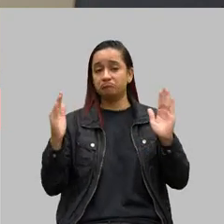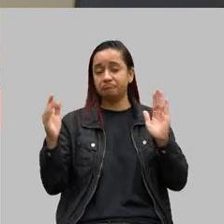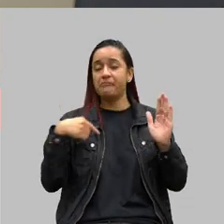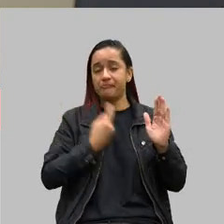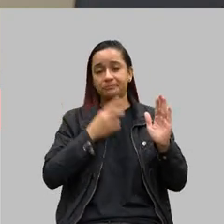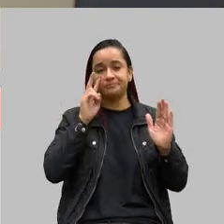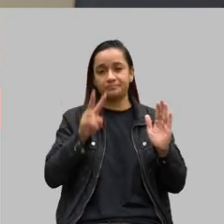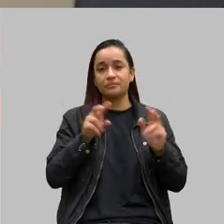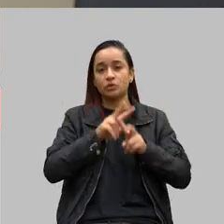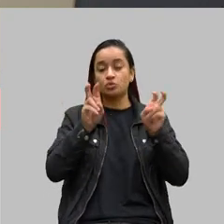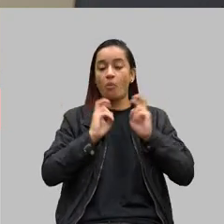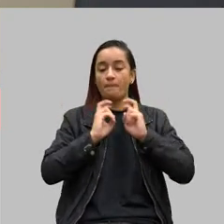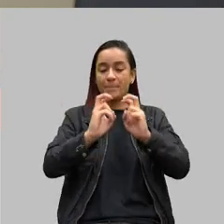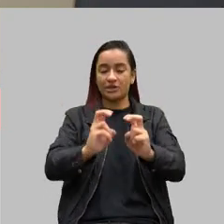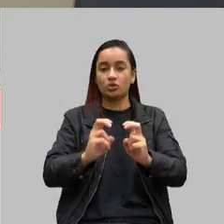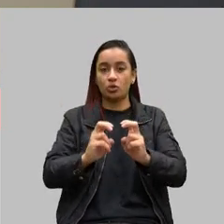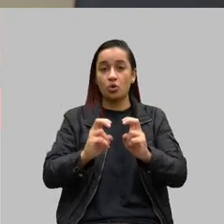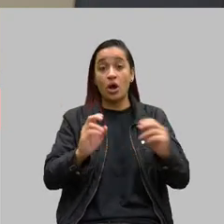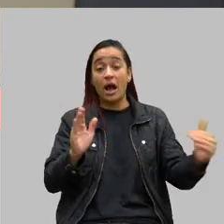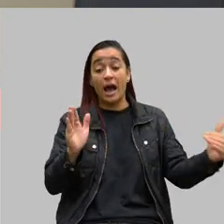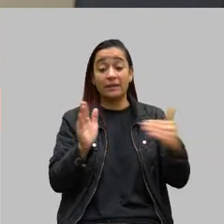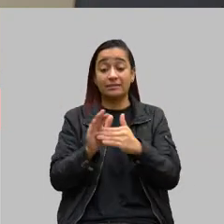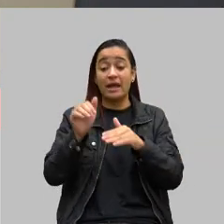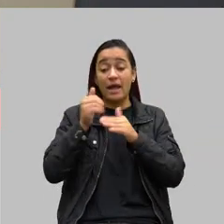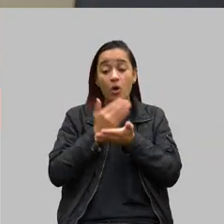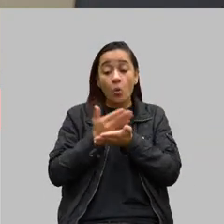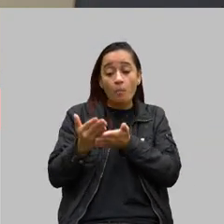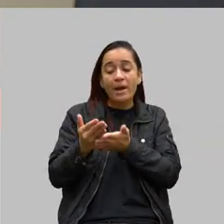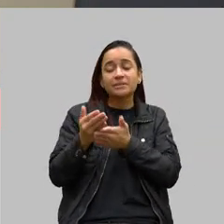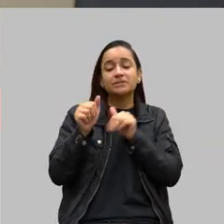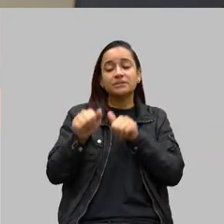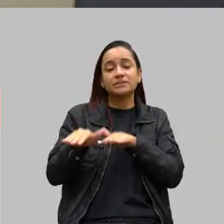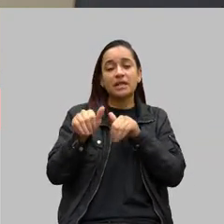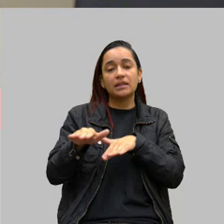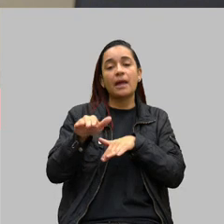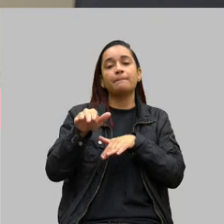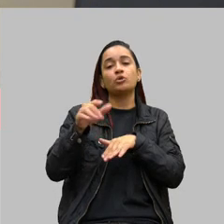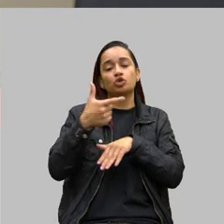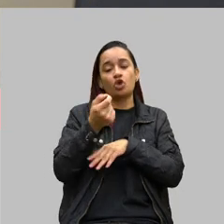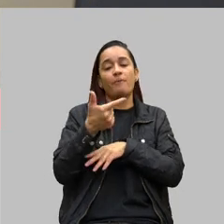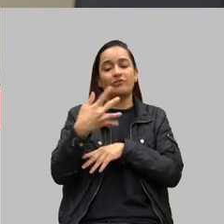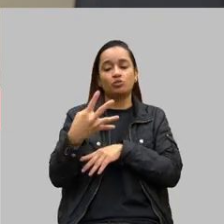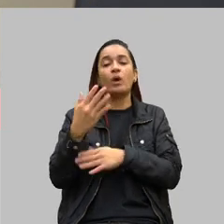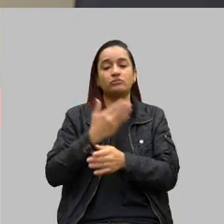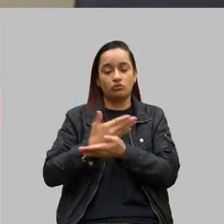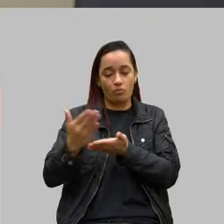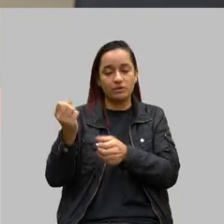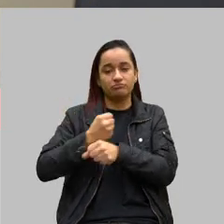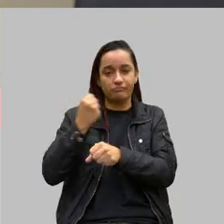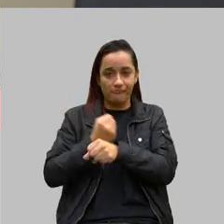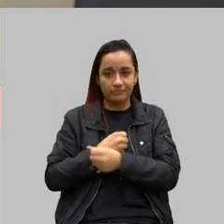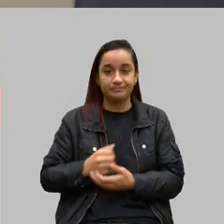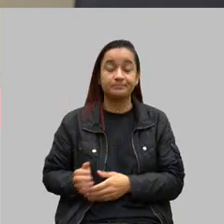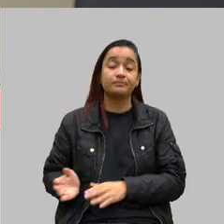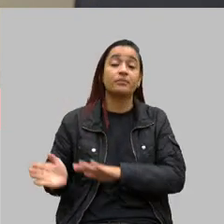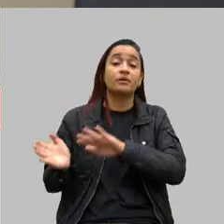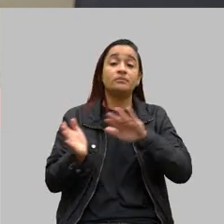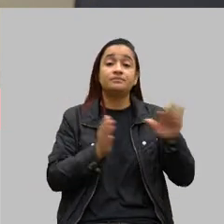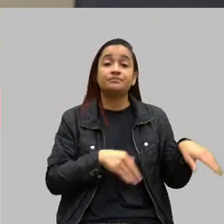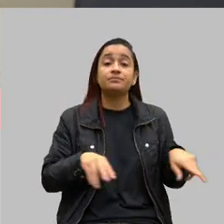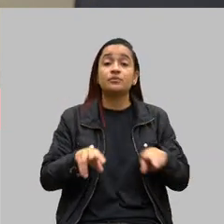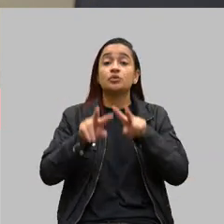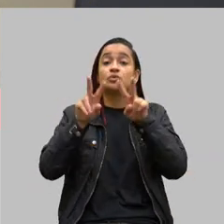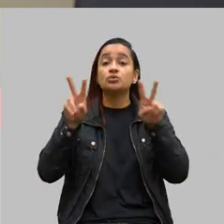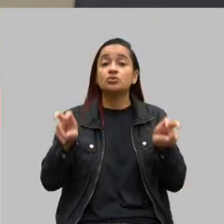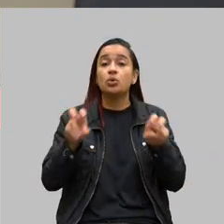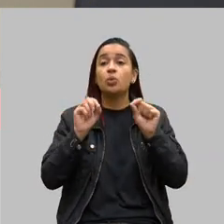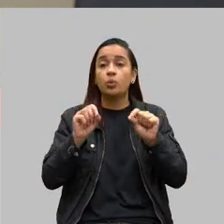metrô em setembro de de 24 eh sobre o transporte né Eh sobre o transporte e a questão da